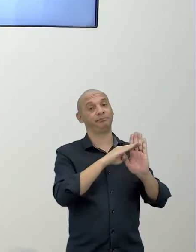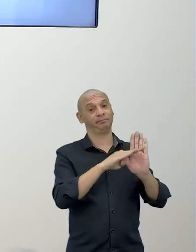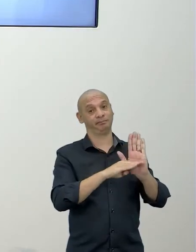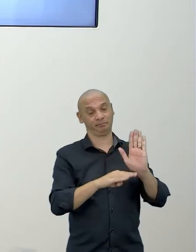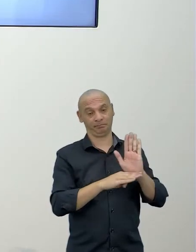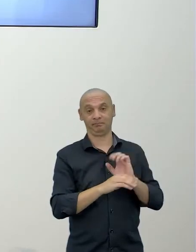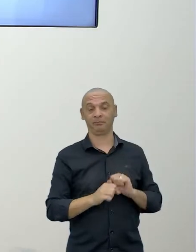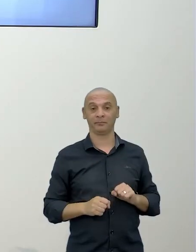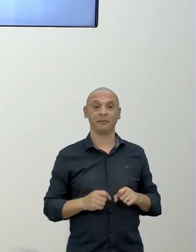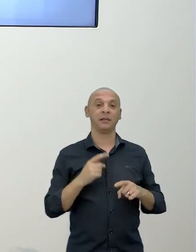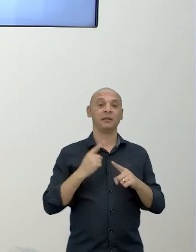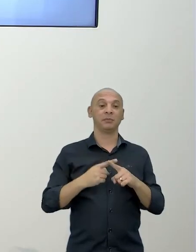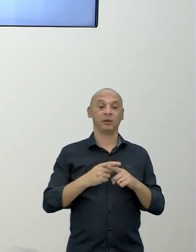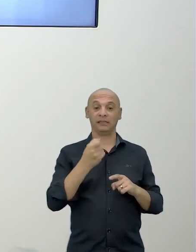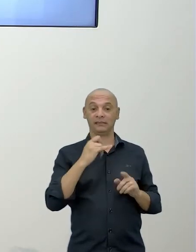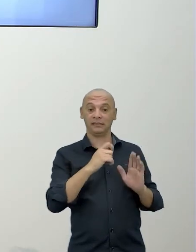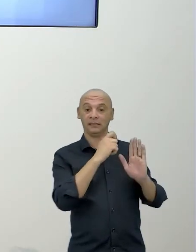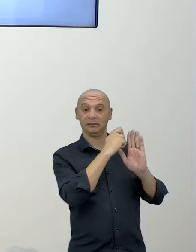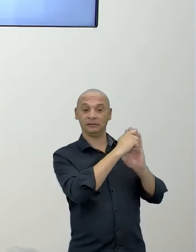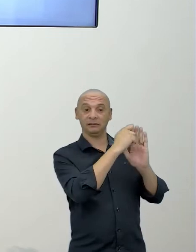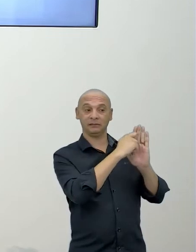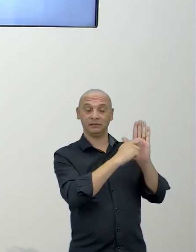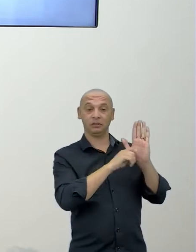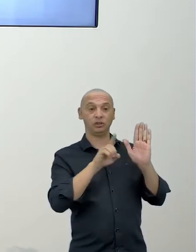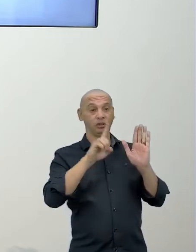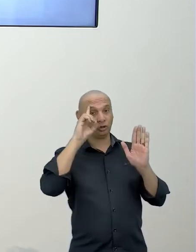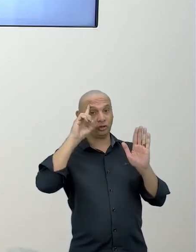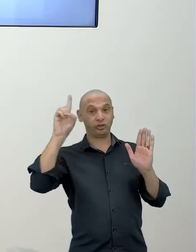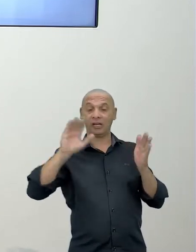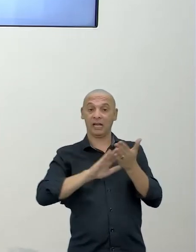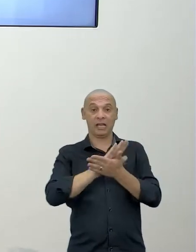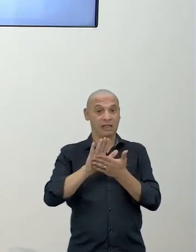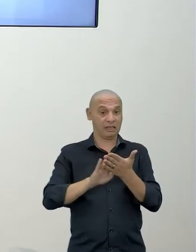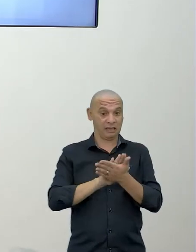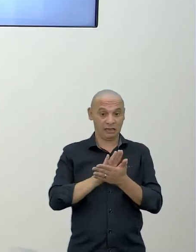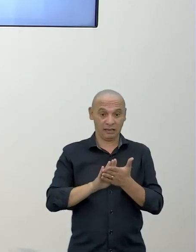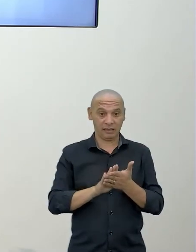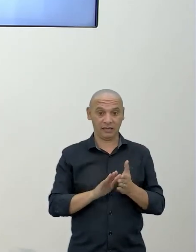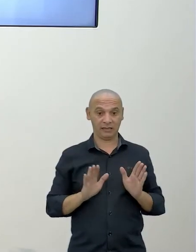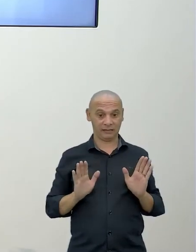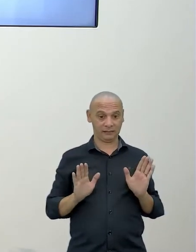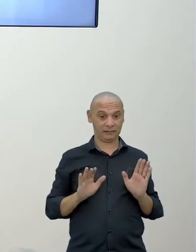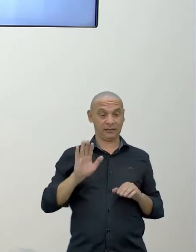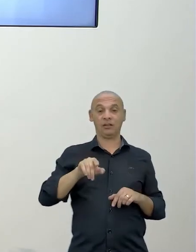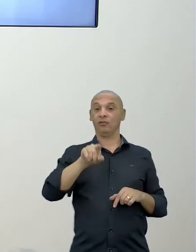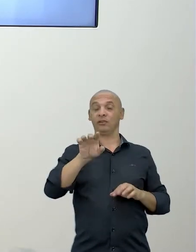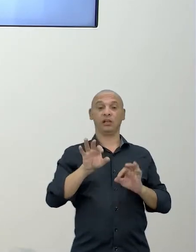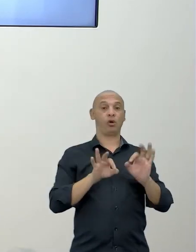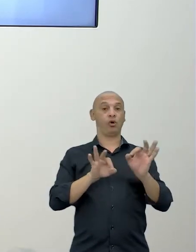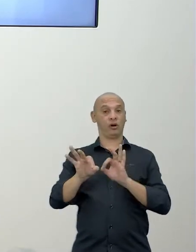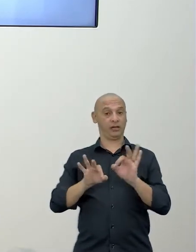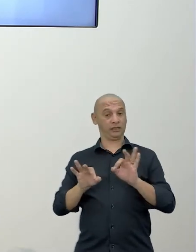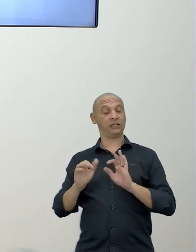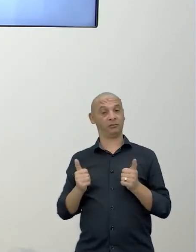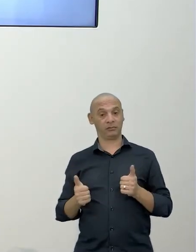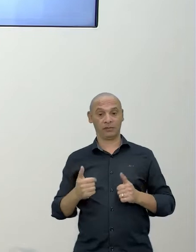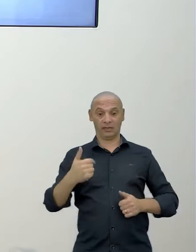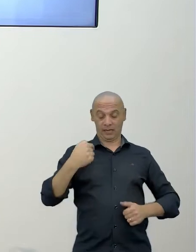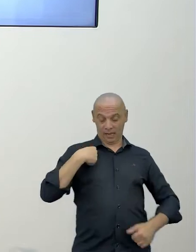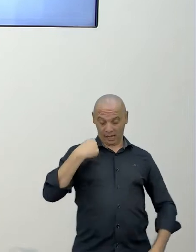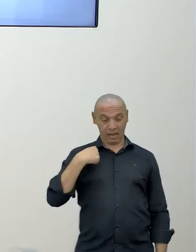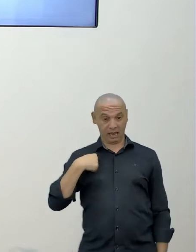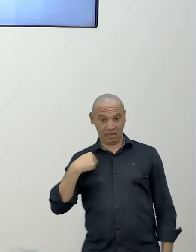das coisas que é muito importante é você ter um cronograma de pesquisa, porque tudo que você deixa sem data, a não